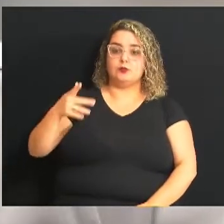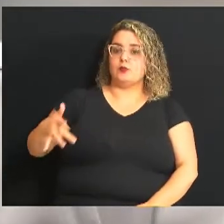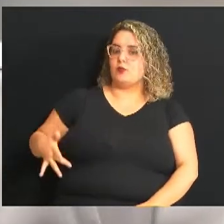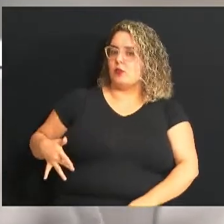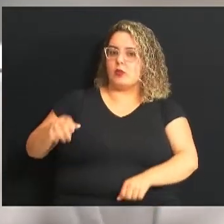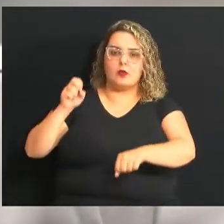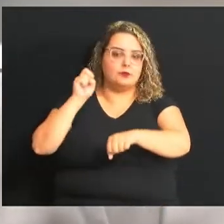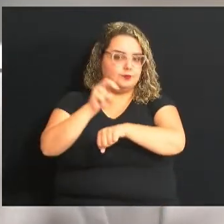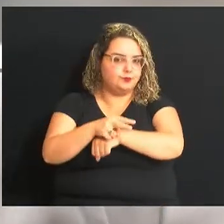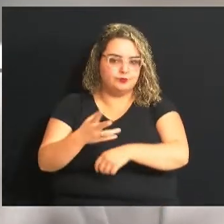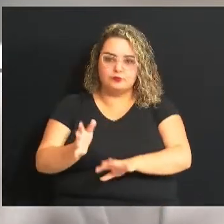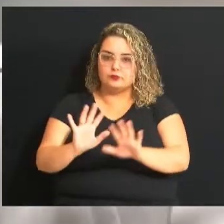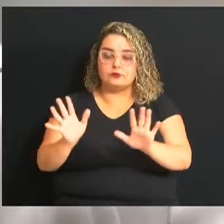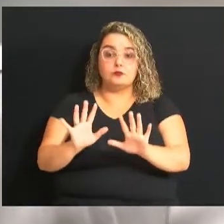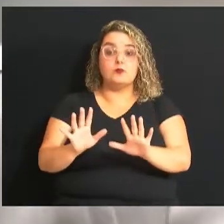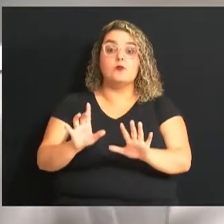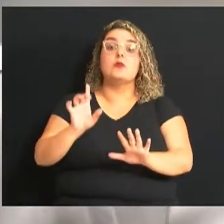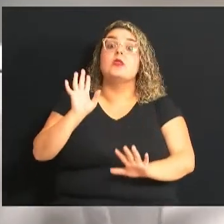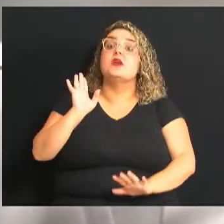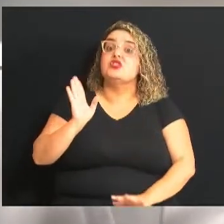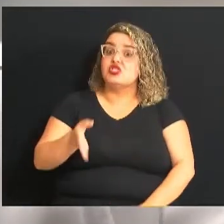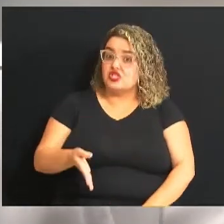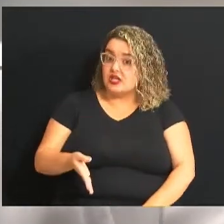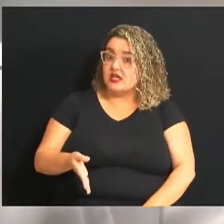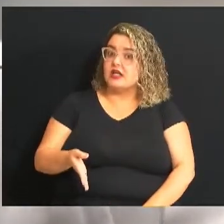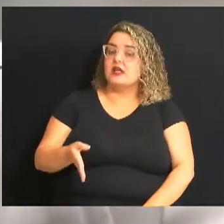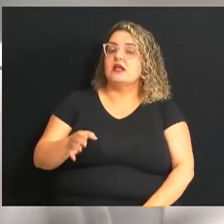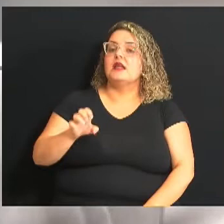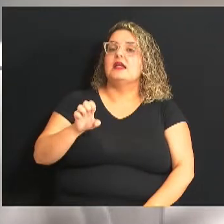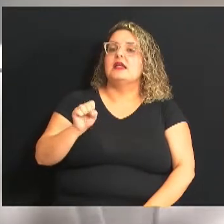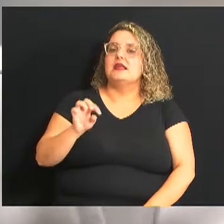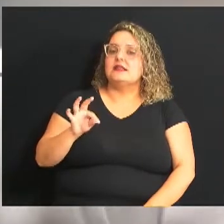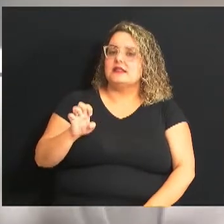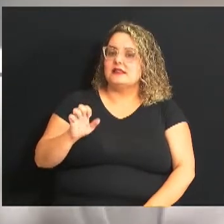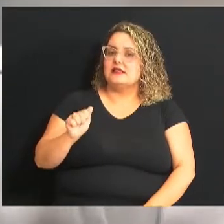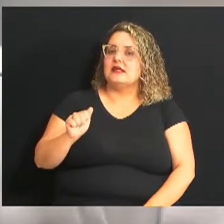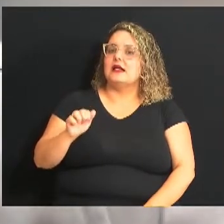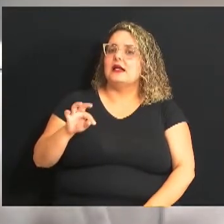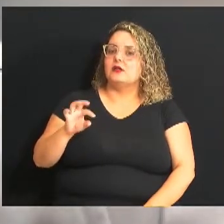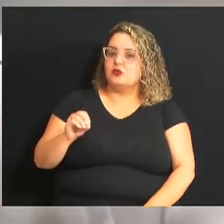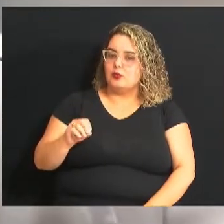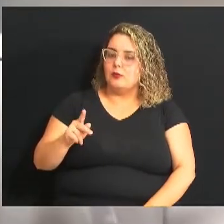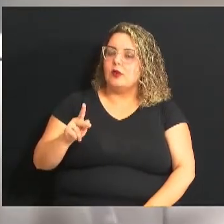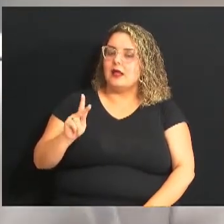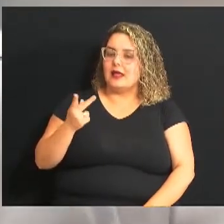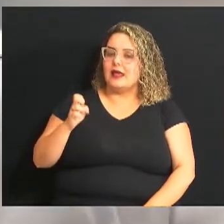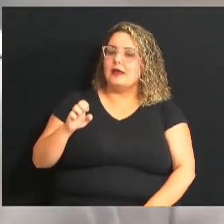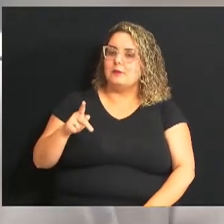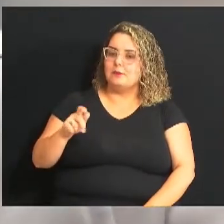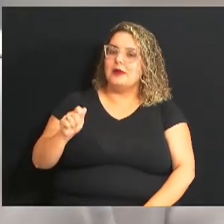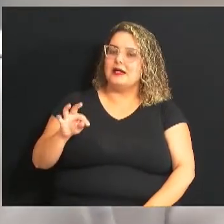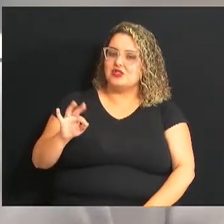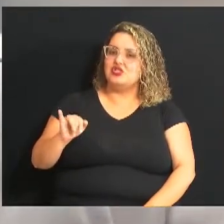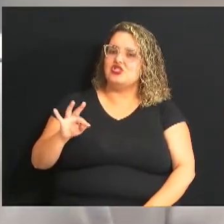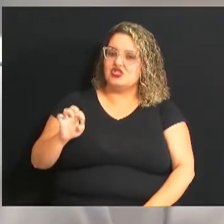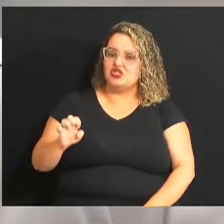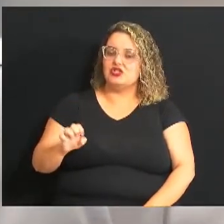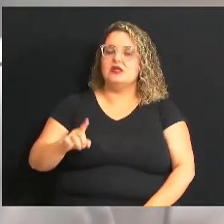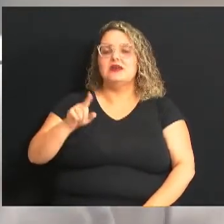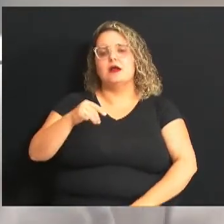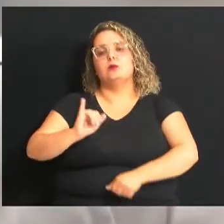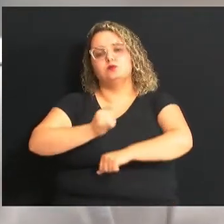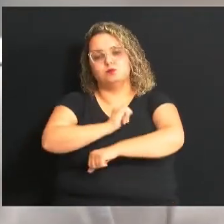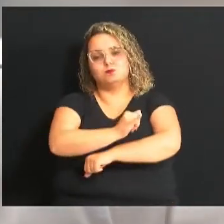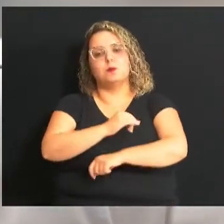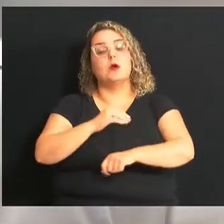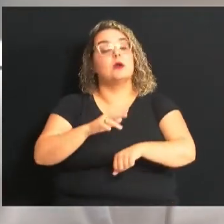já é decorrente da esteatohepatite por conta da obesidade. Então, realmente, é uma doença preocupante.